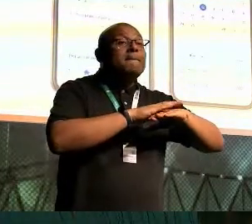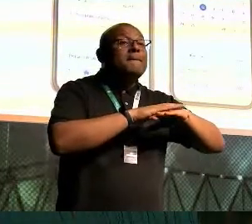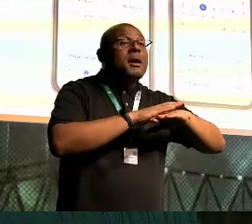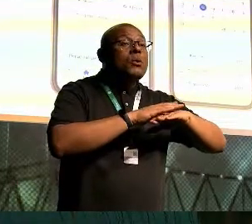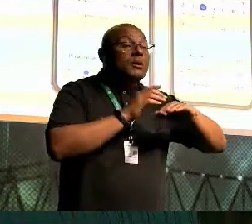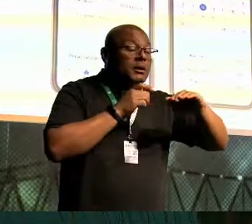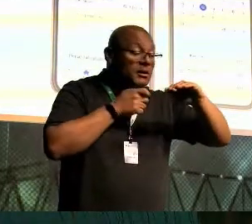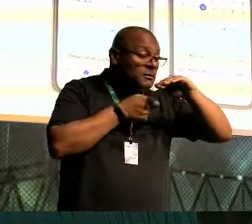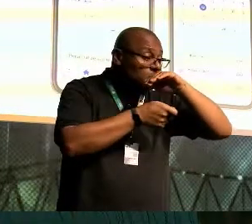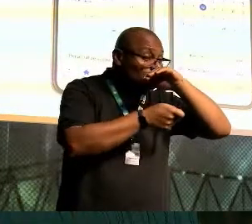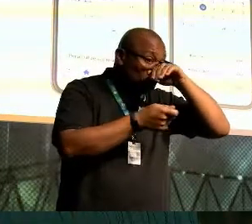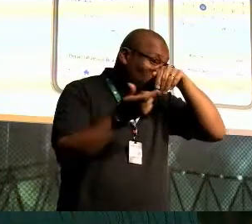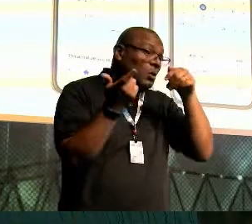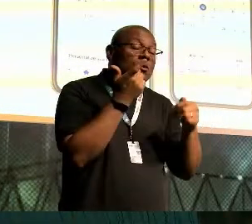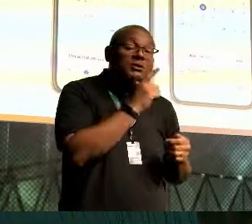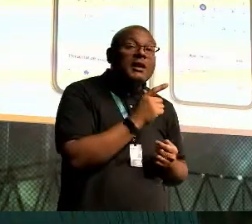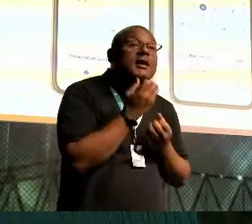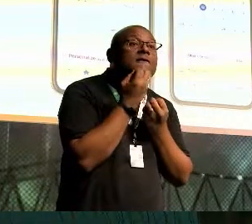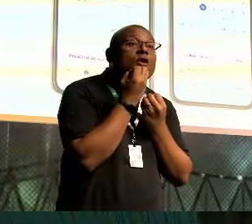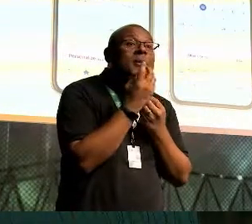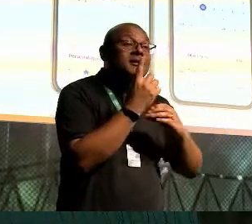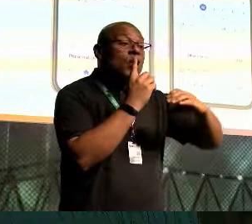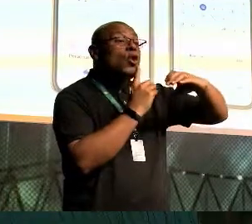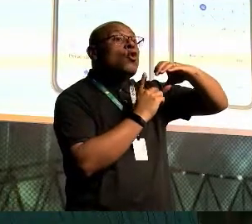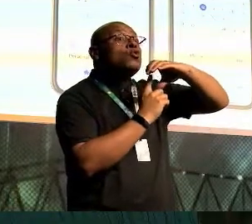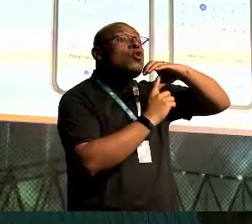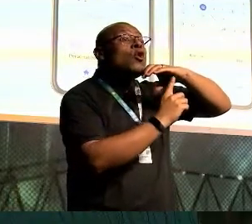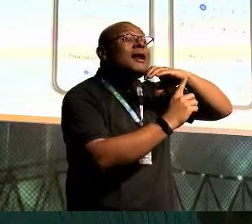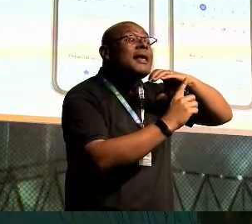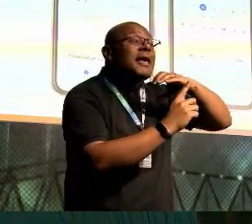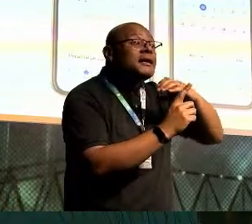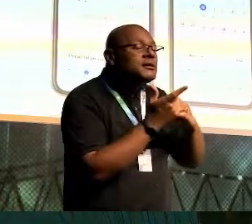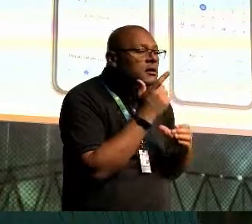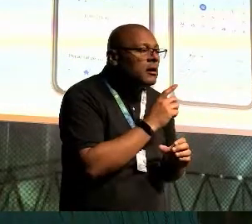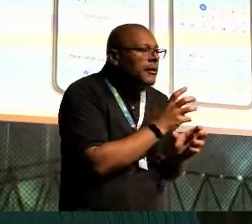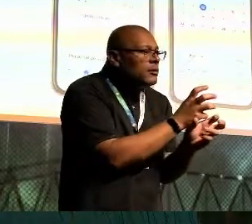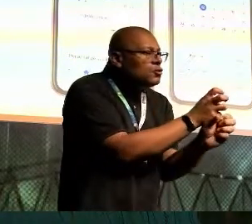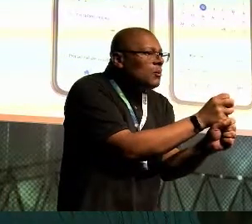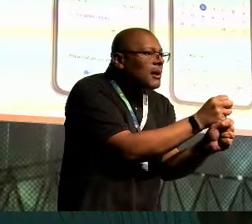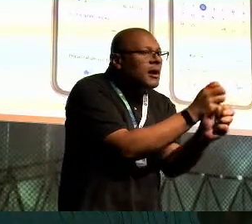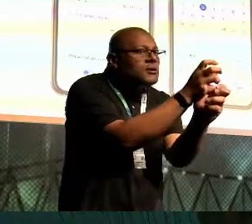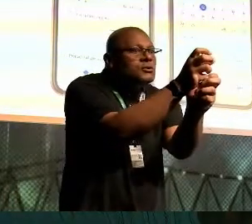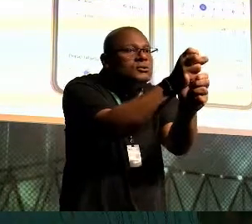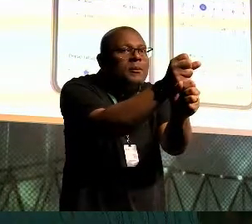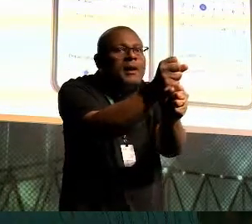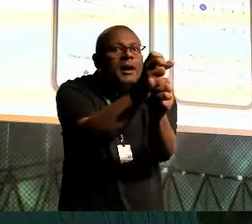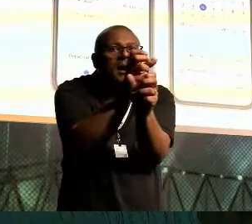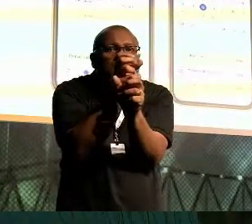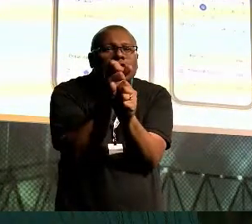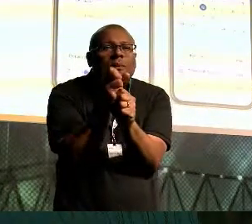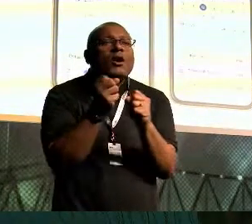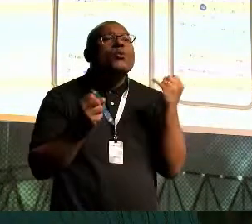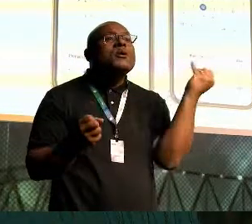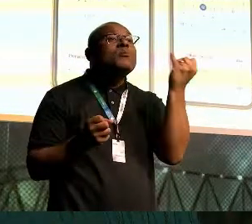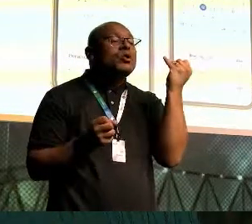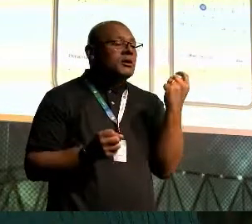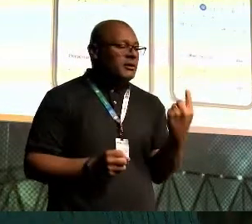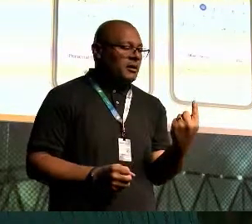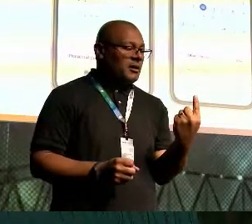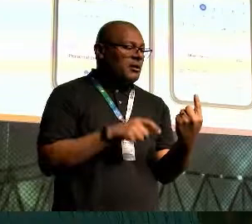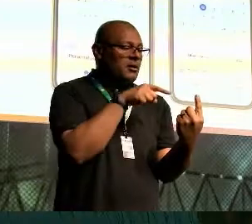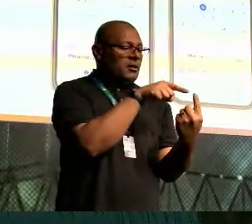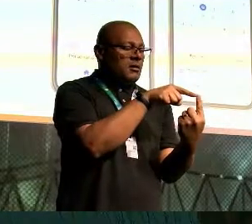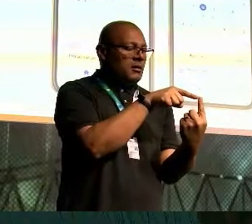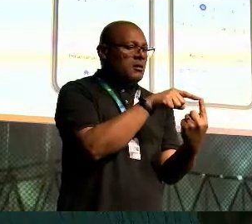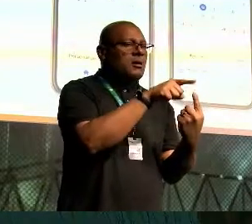investiu, começa a ter dados dos usuários, que é o que eu vou falar um pouquinho no próximo slide. O importante não é ter o dado, é o que